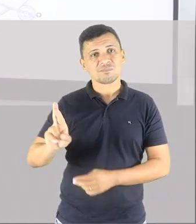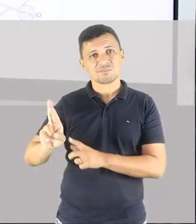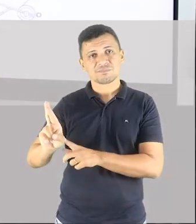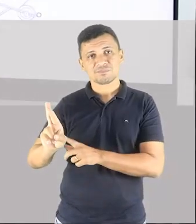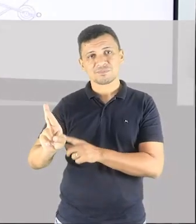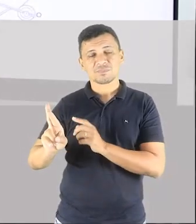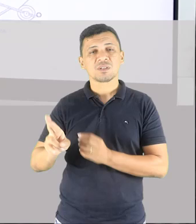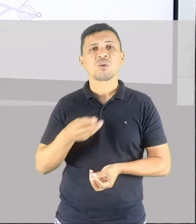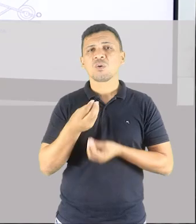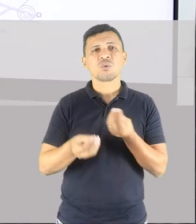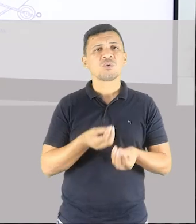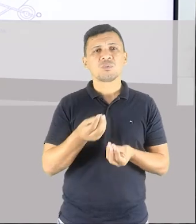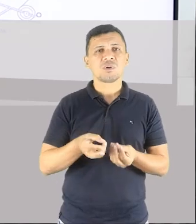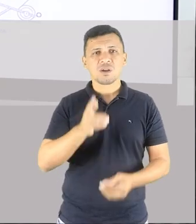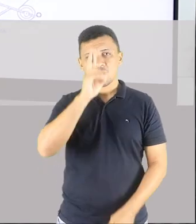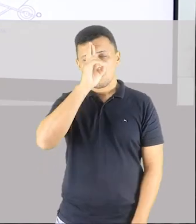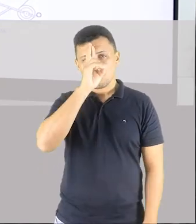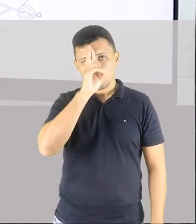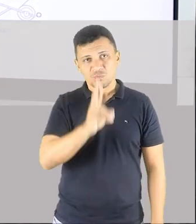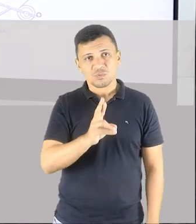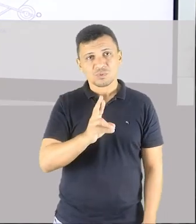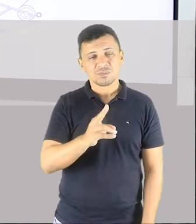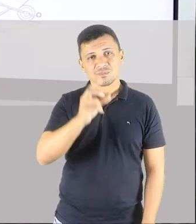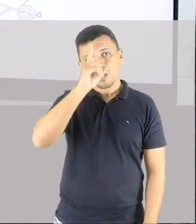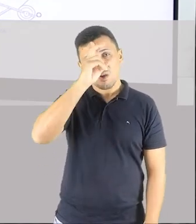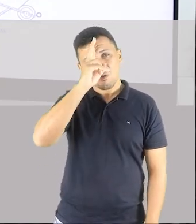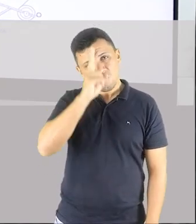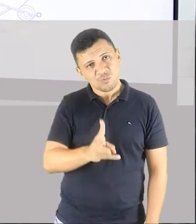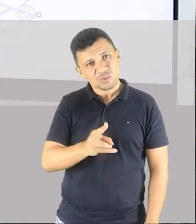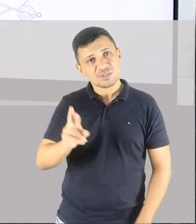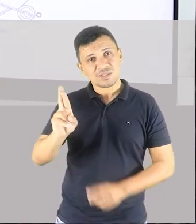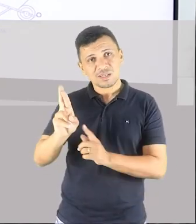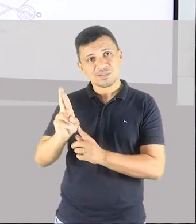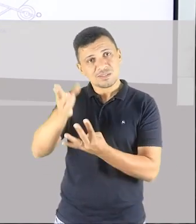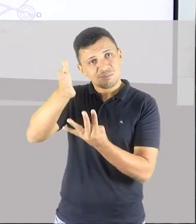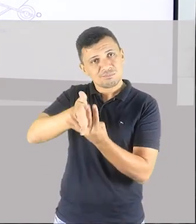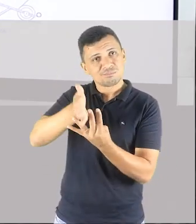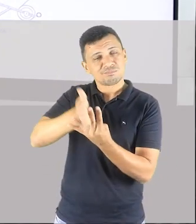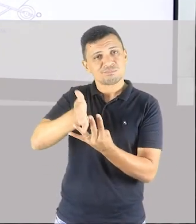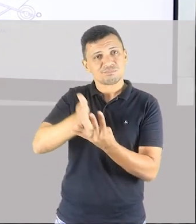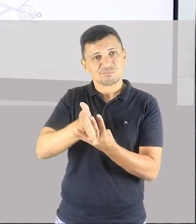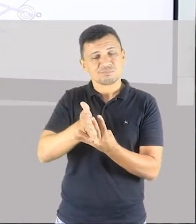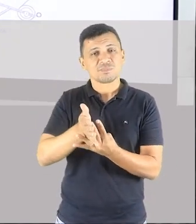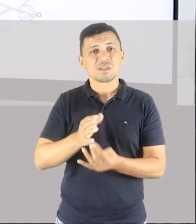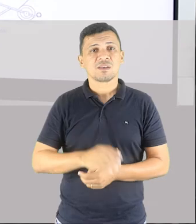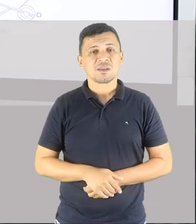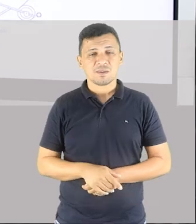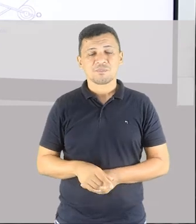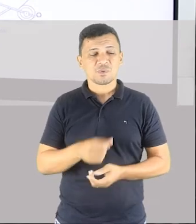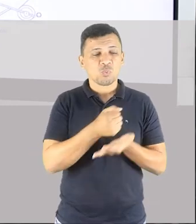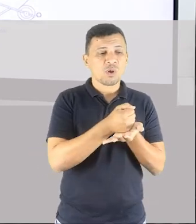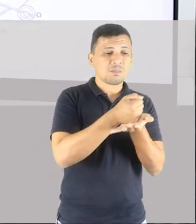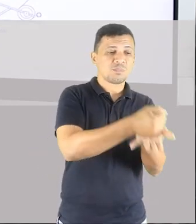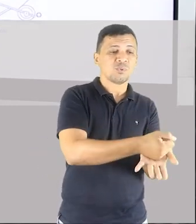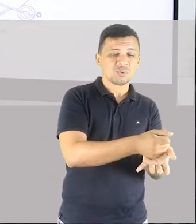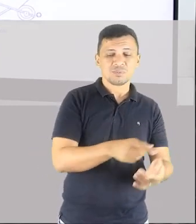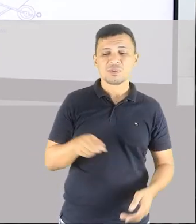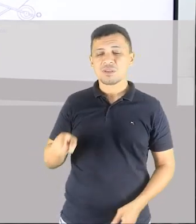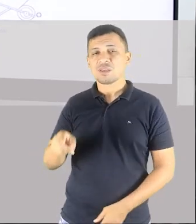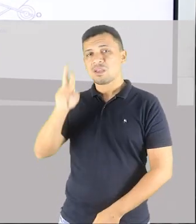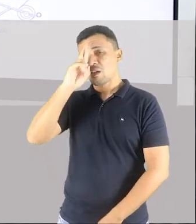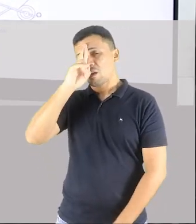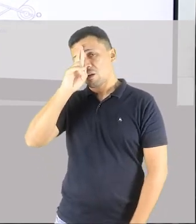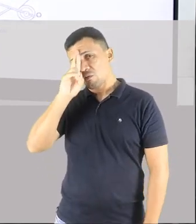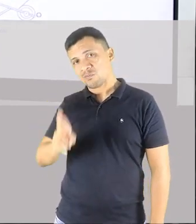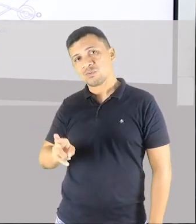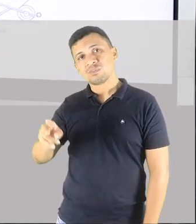a força resistente está entre os outros 2 elementos. força potente e apoio,